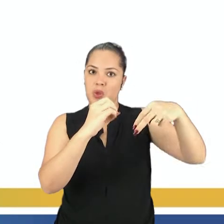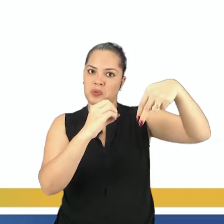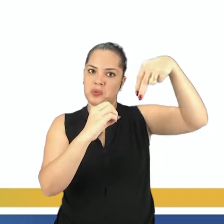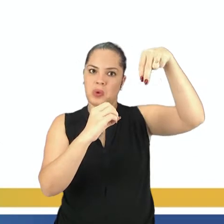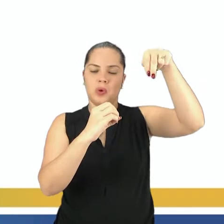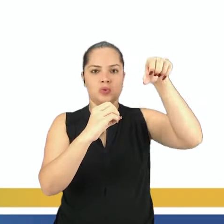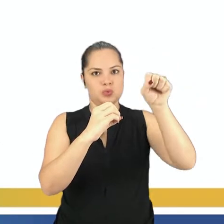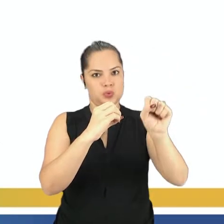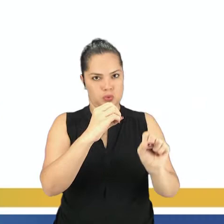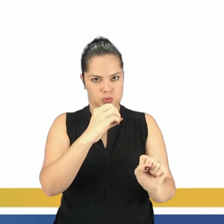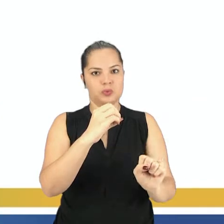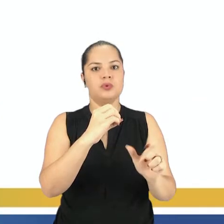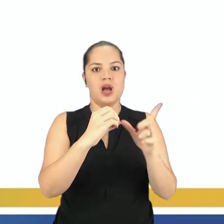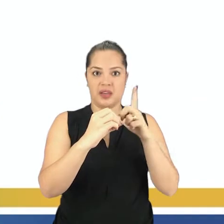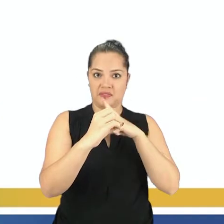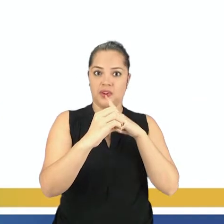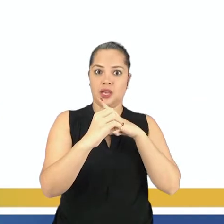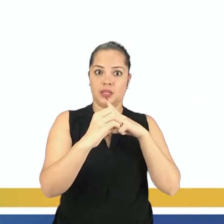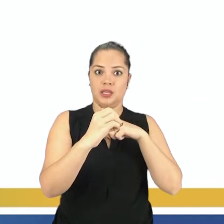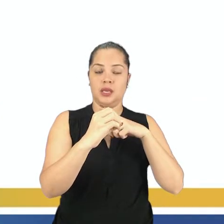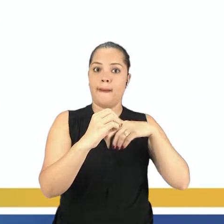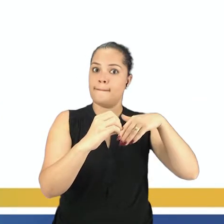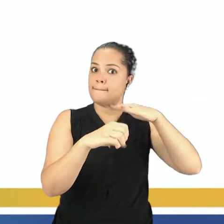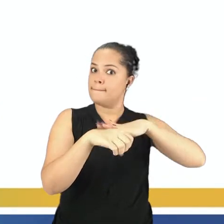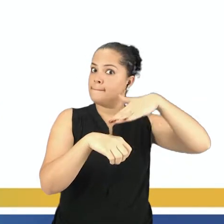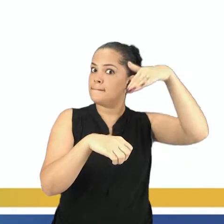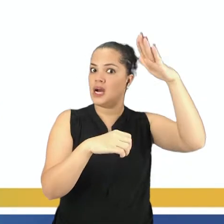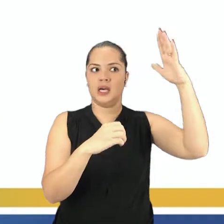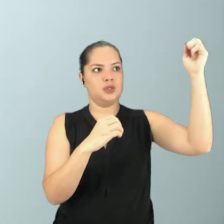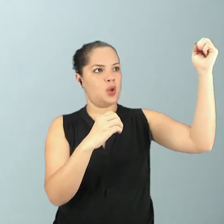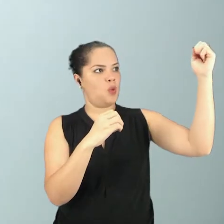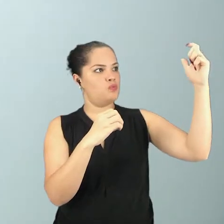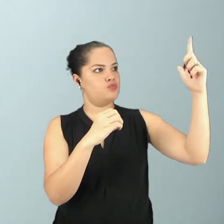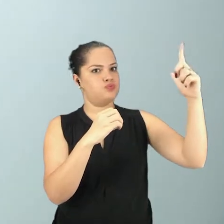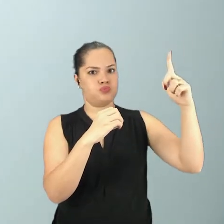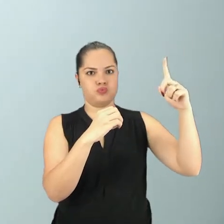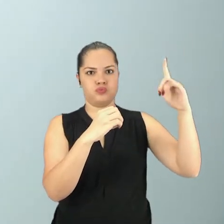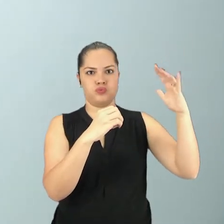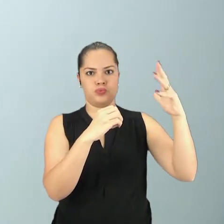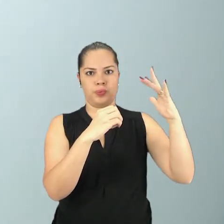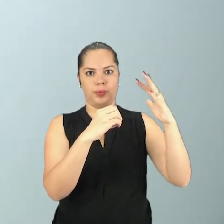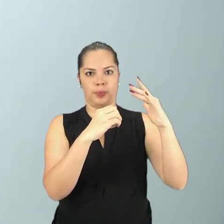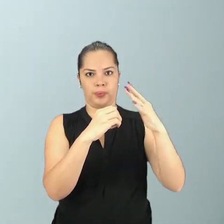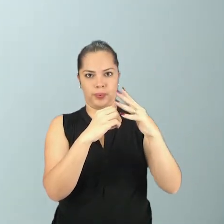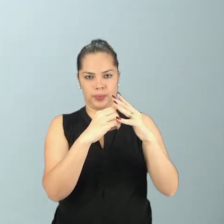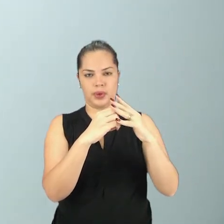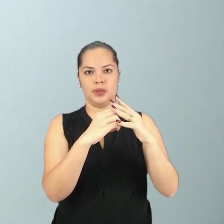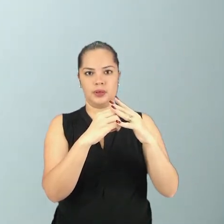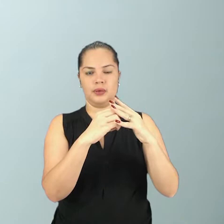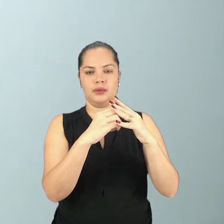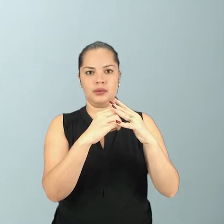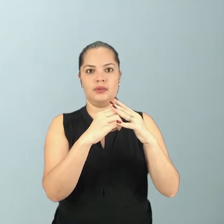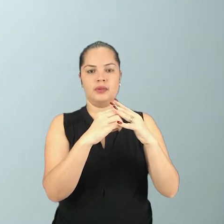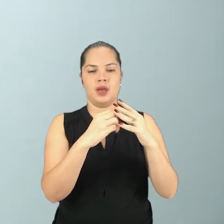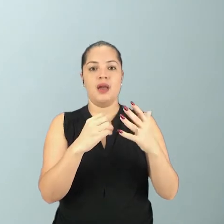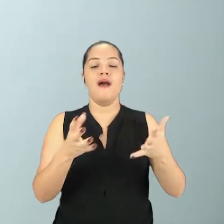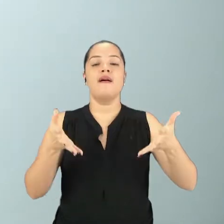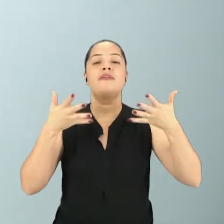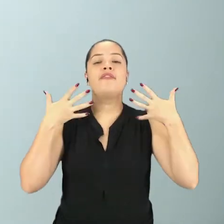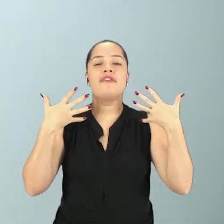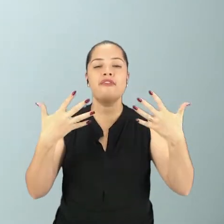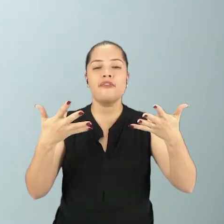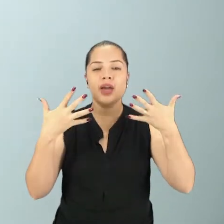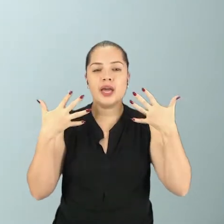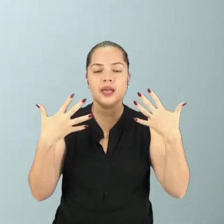sul, vai receber mais energia solar, tá? Se ele receber mais energia solar, tá? Ele vai estar no verão. Se